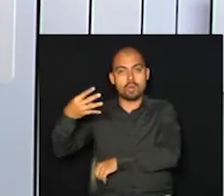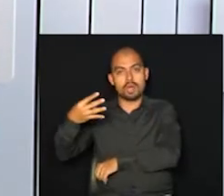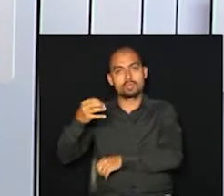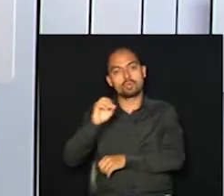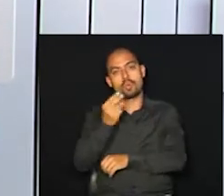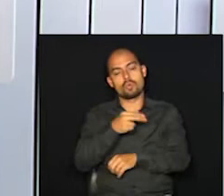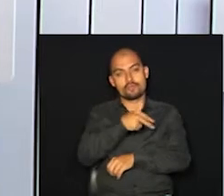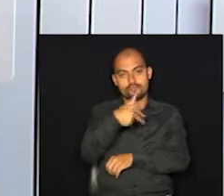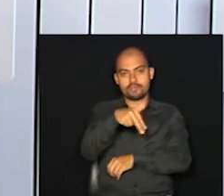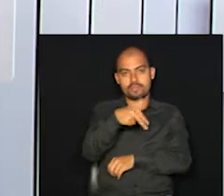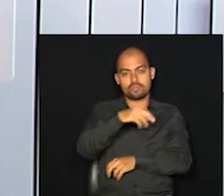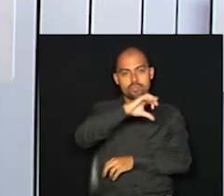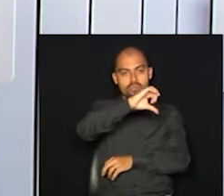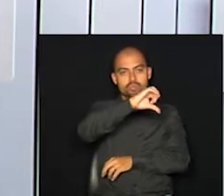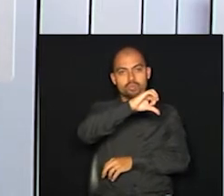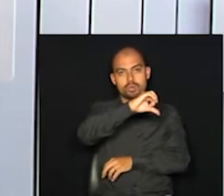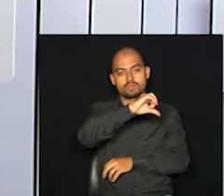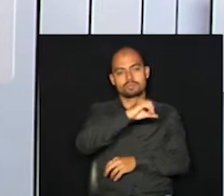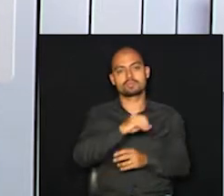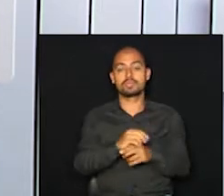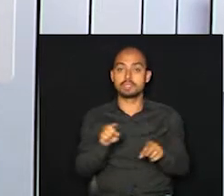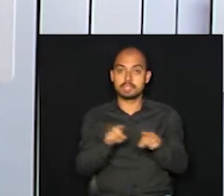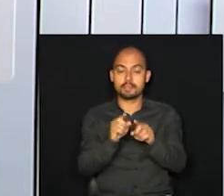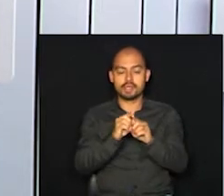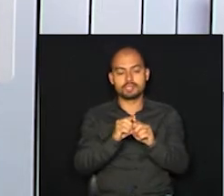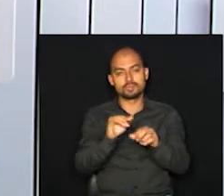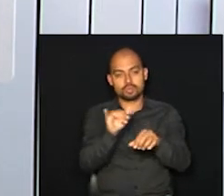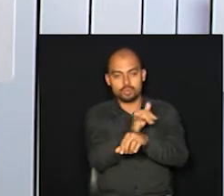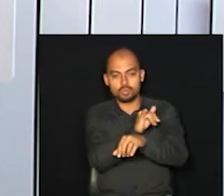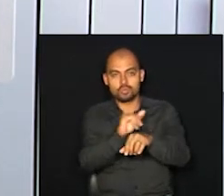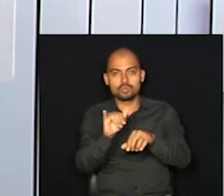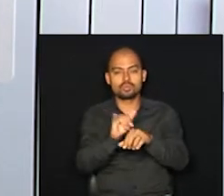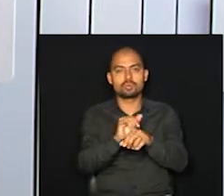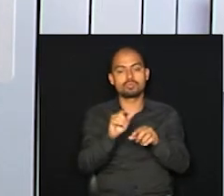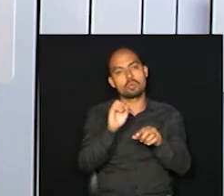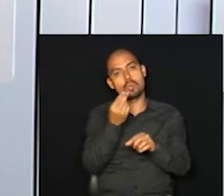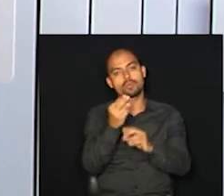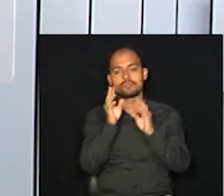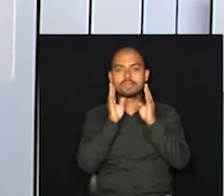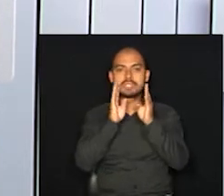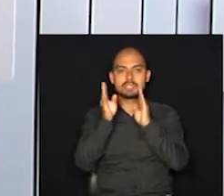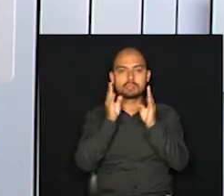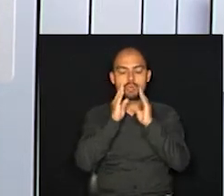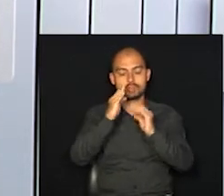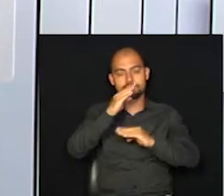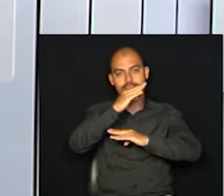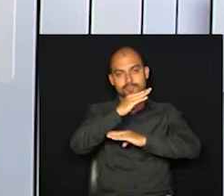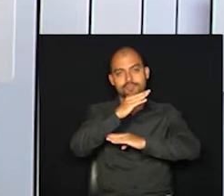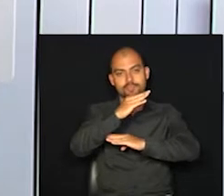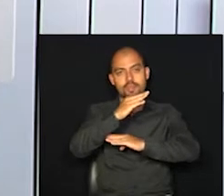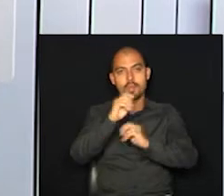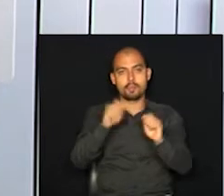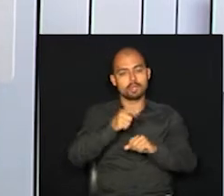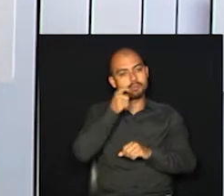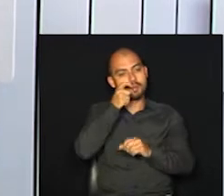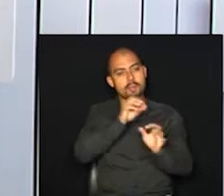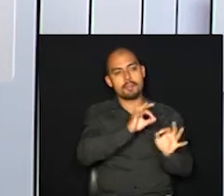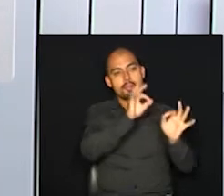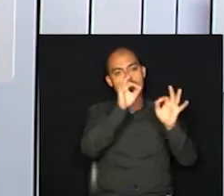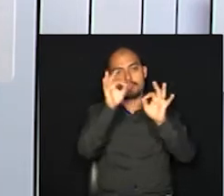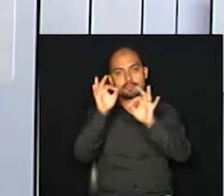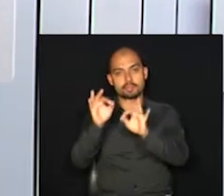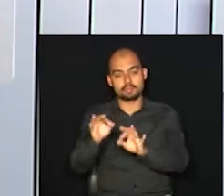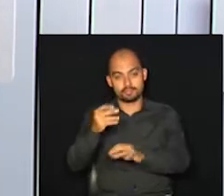redes sociais no YouTube da TV Câmara Campinas e também pelo Facebook da TV Câmara Campinas e da Câmara